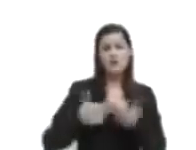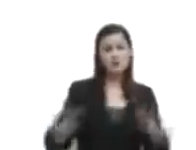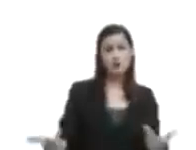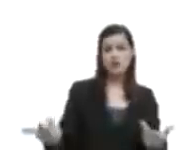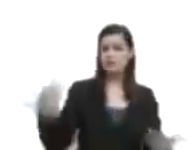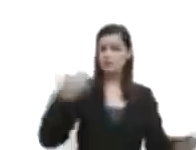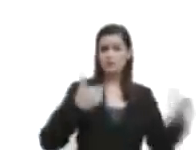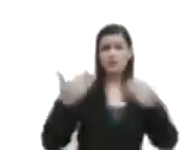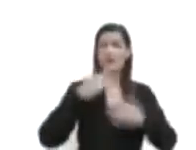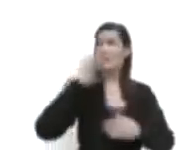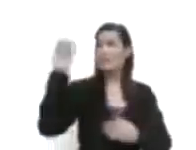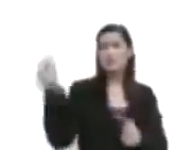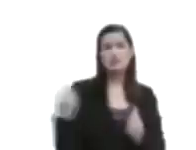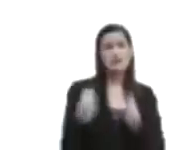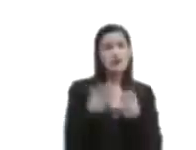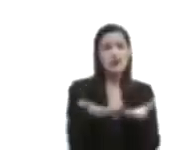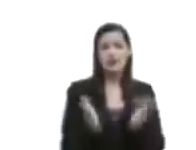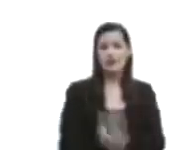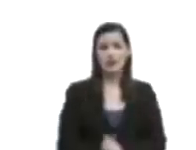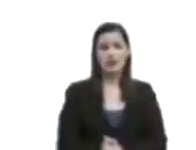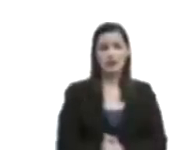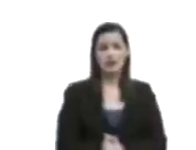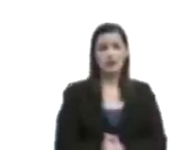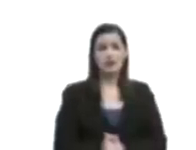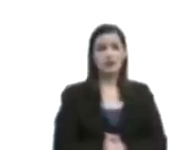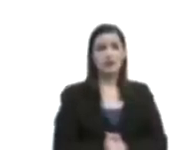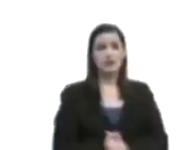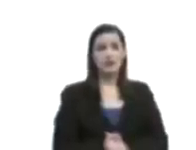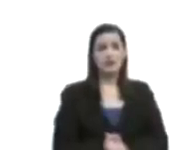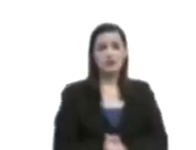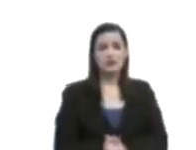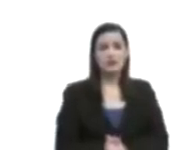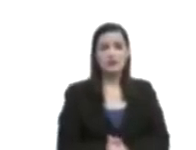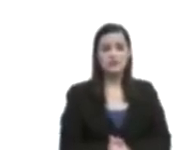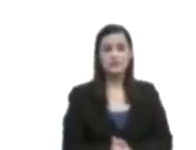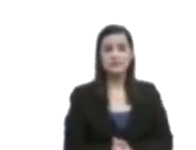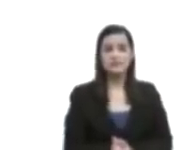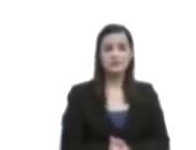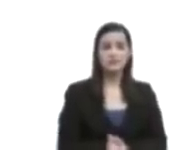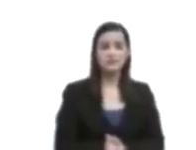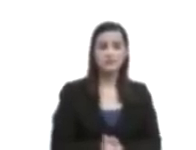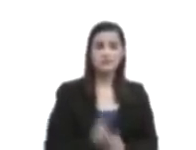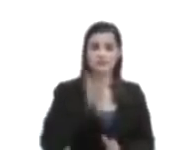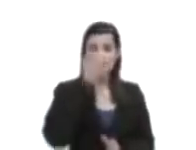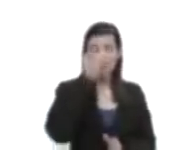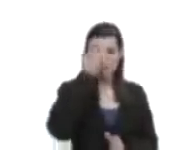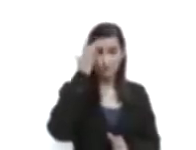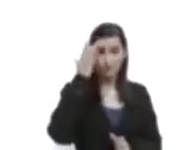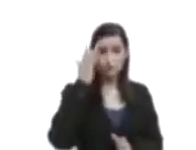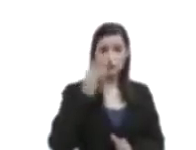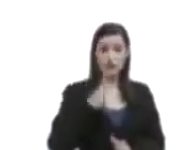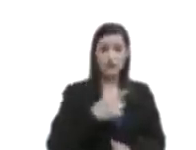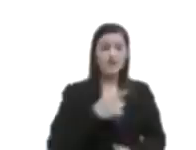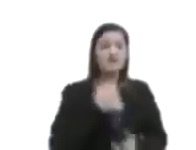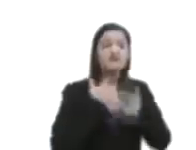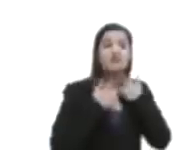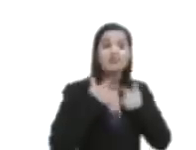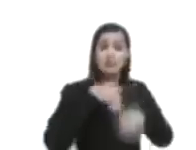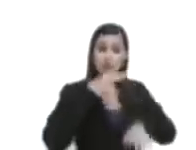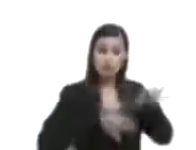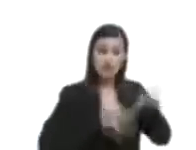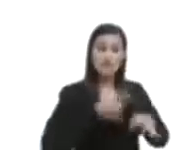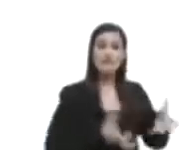acrescentadas. O manso quer, o que tem fome e sede de justiça, quer estar com